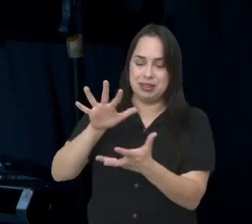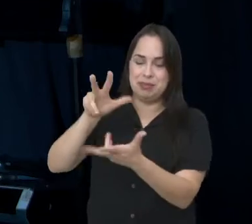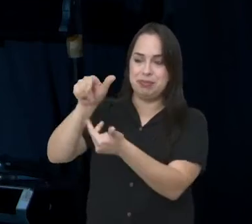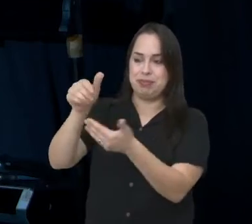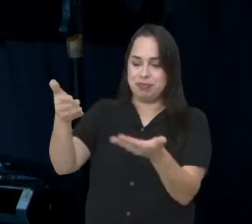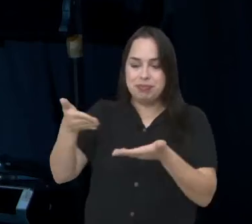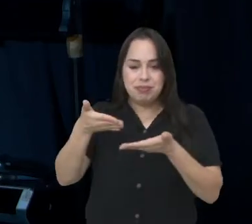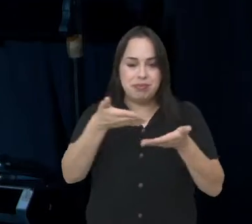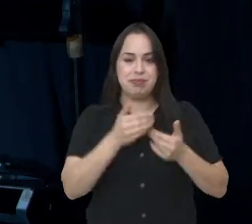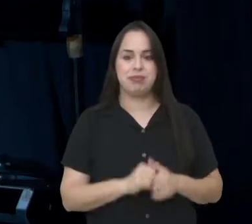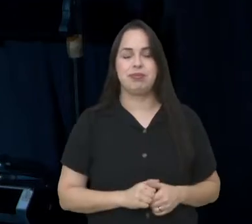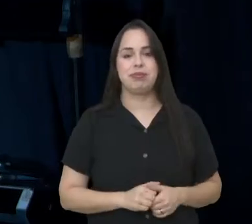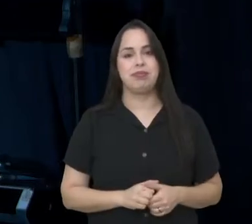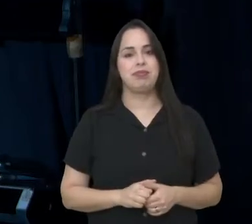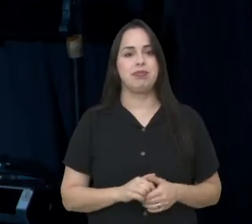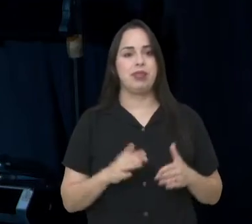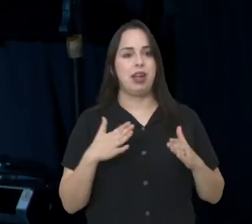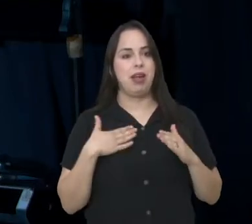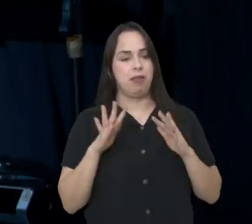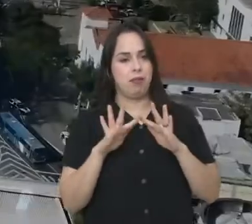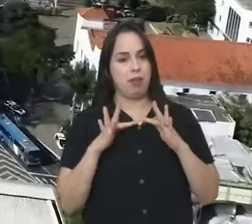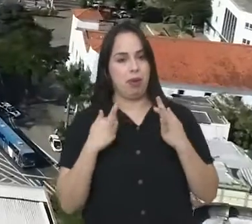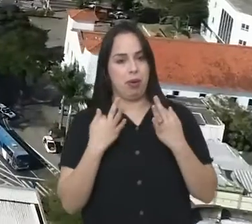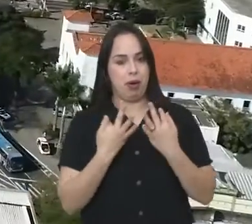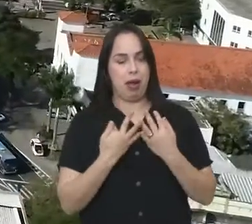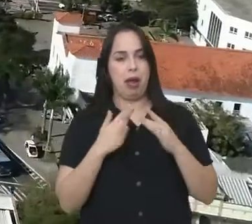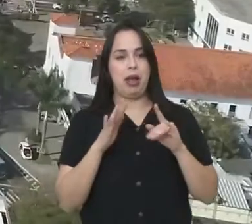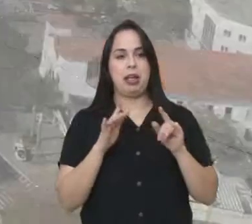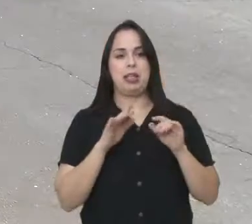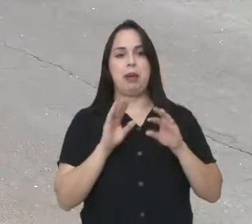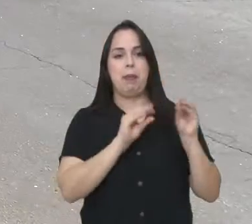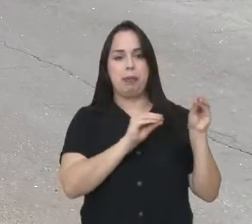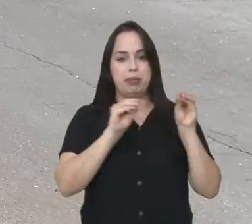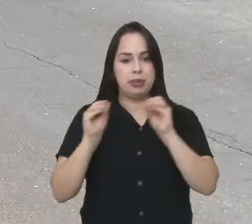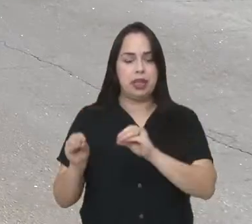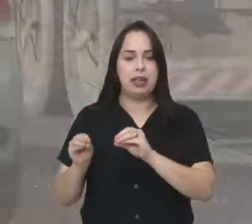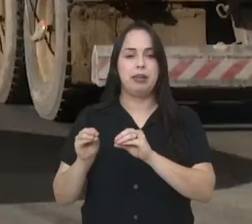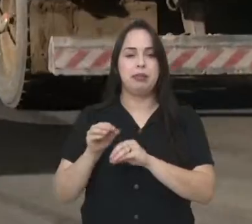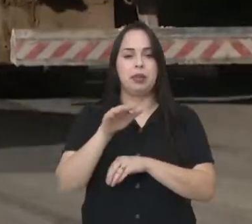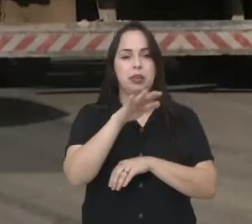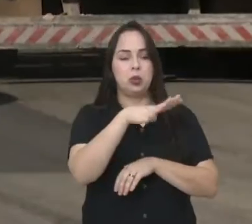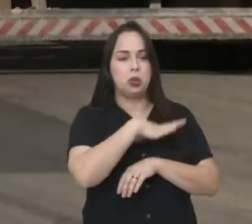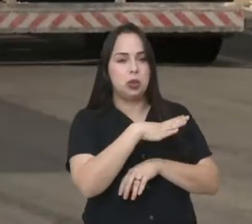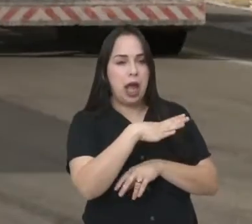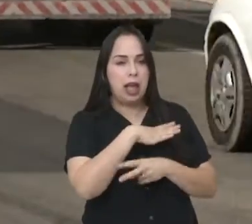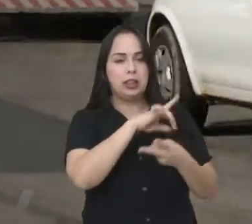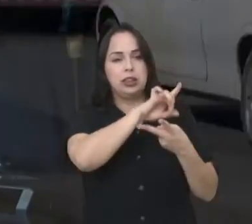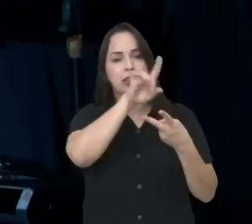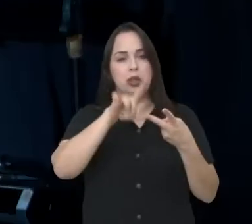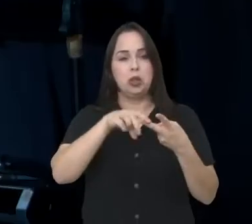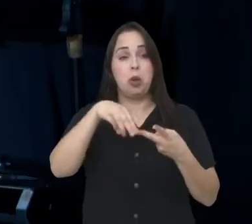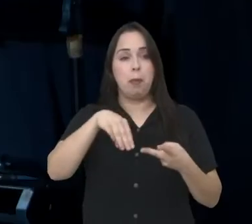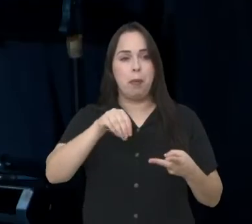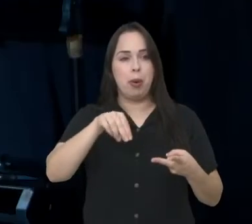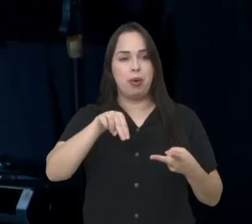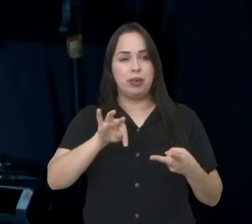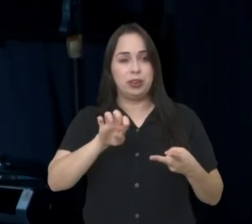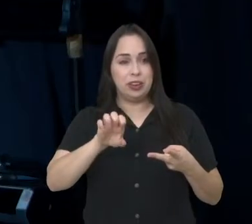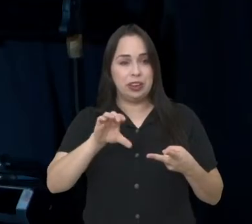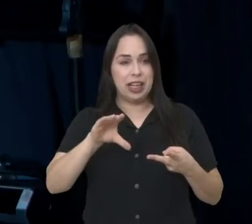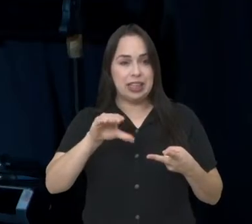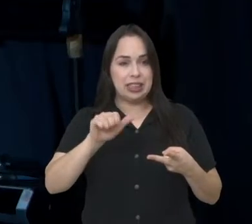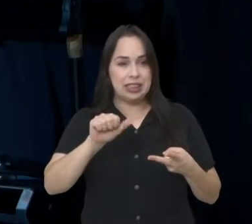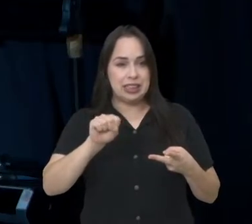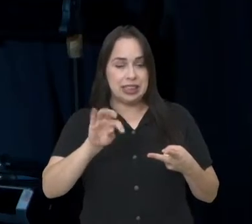antes de eu sair de casa, eu morei em alguns, né, no centro, Vila Maria, Monte Castelo. Eu lembro que quando eu me separei,